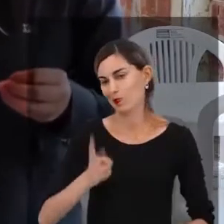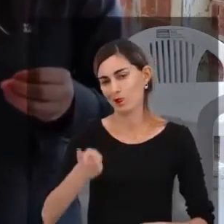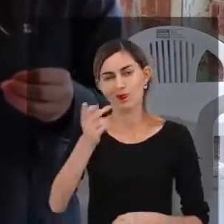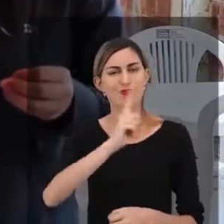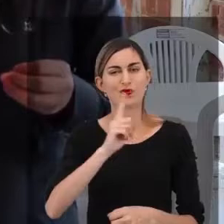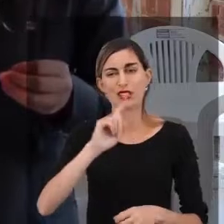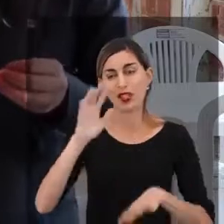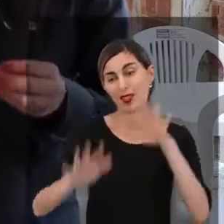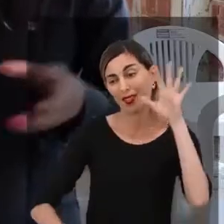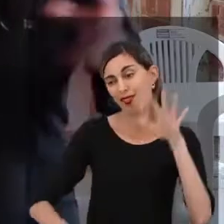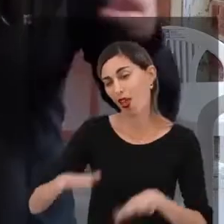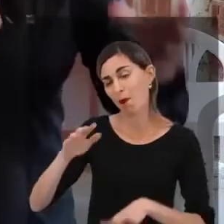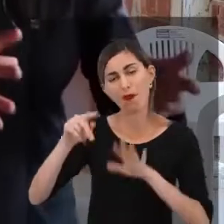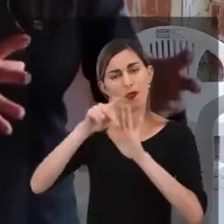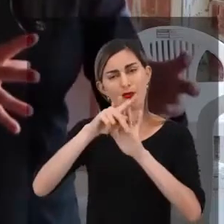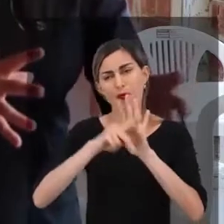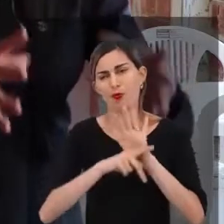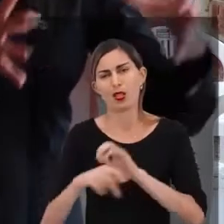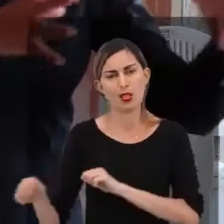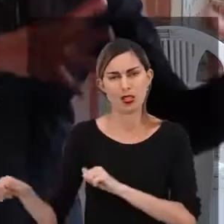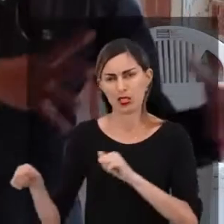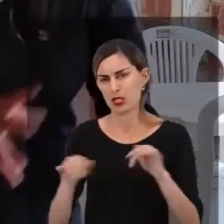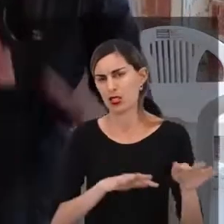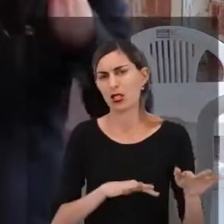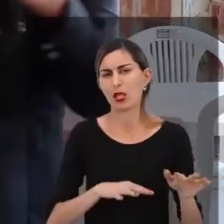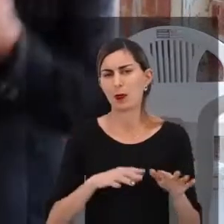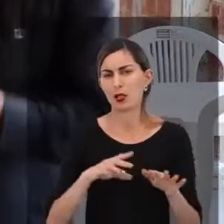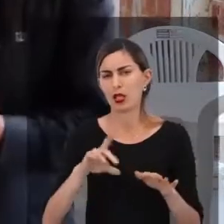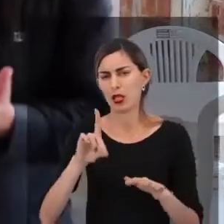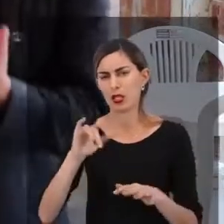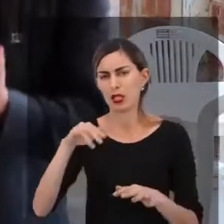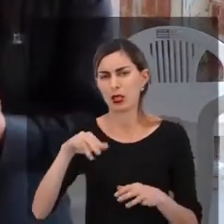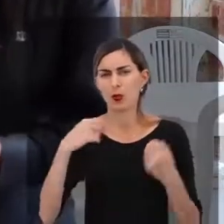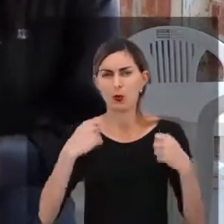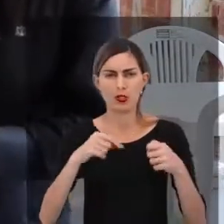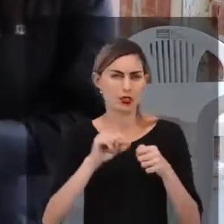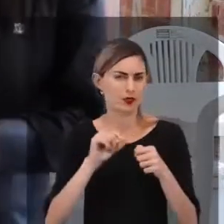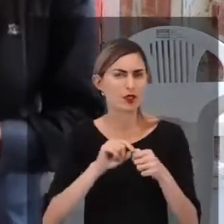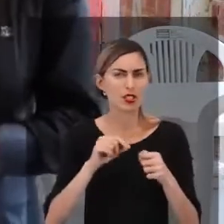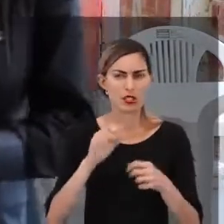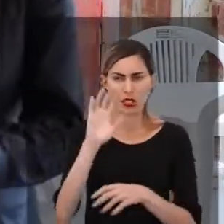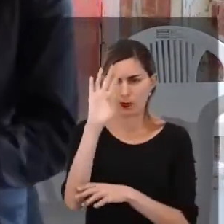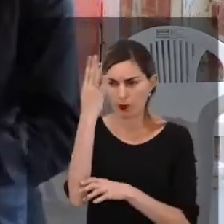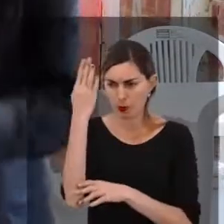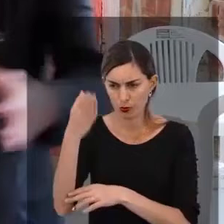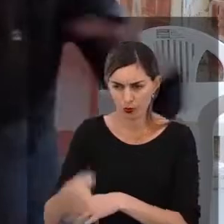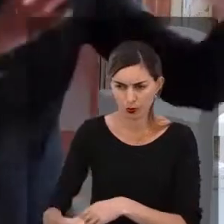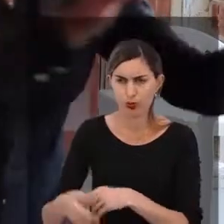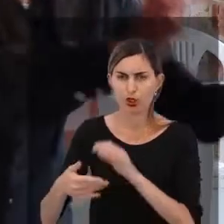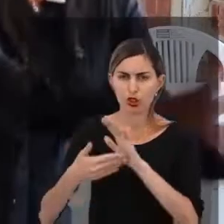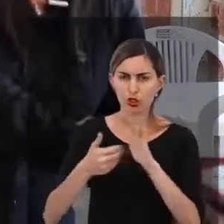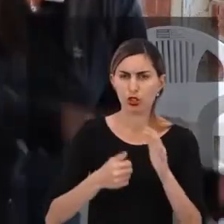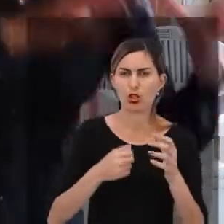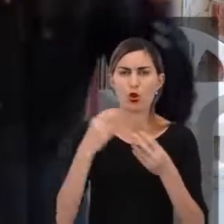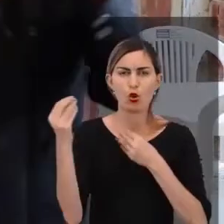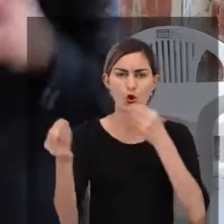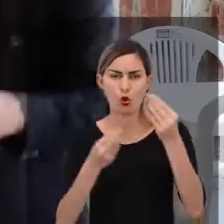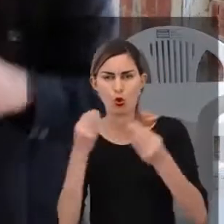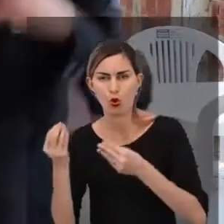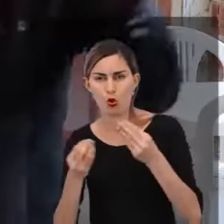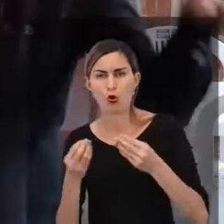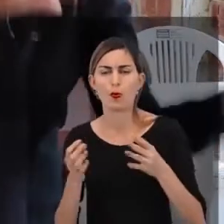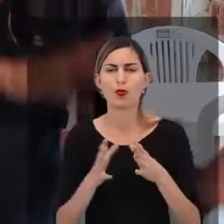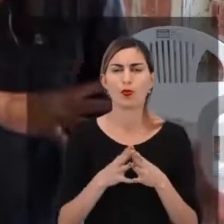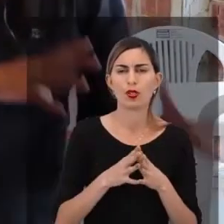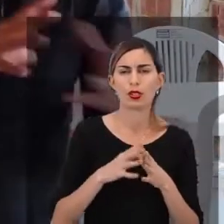nem sempre. De repente é no dia, né, Monique? Porque está planejado aquela semana, mas que é dinâmico. Eu preciso fazer essa alvenaria aqui, então eu vou tirar essa proteção aqui, como eu